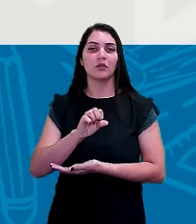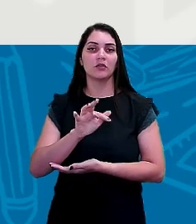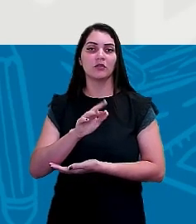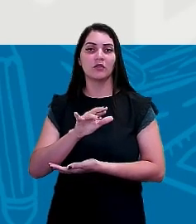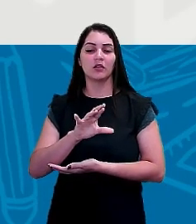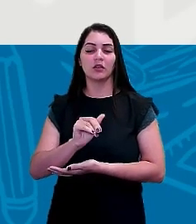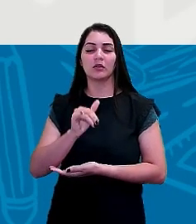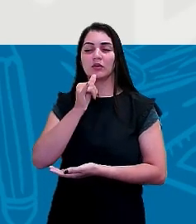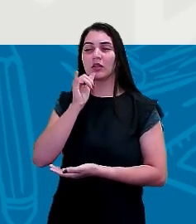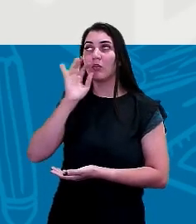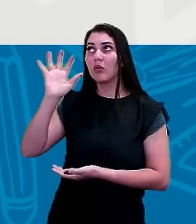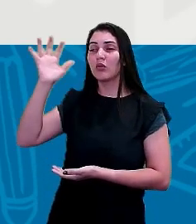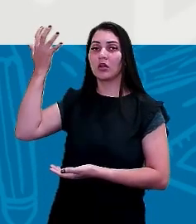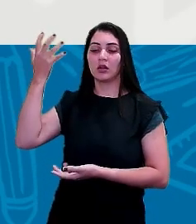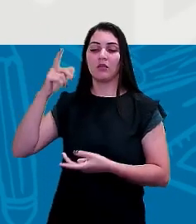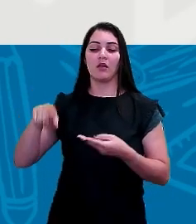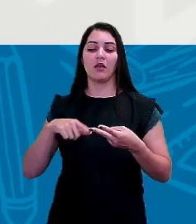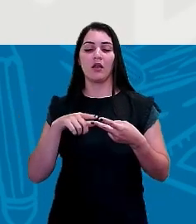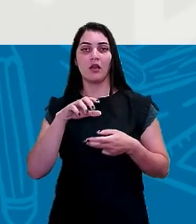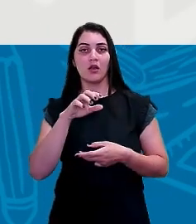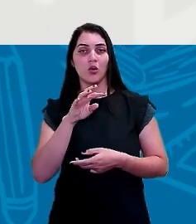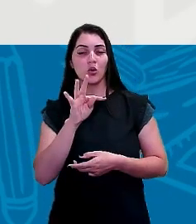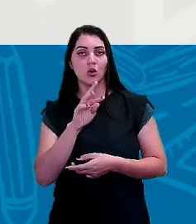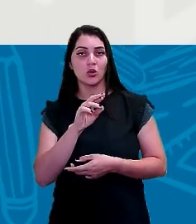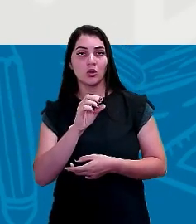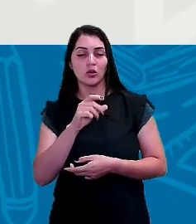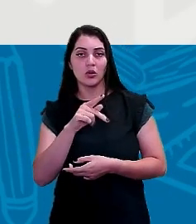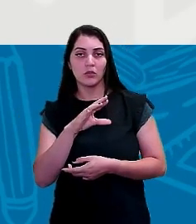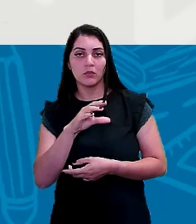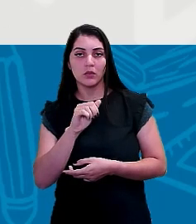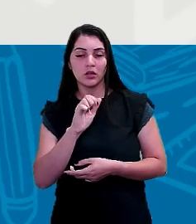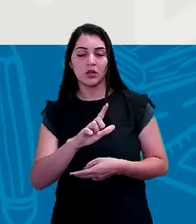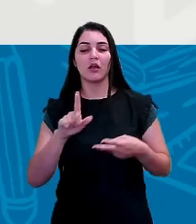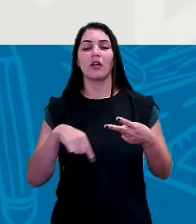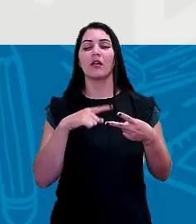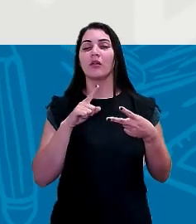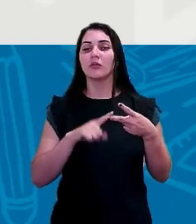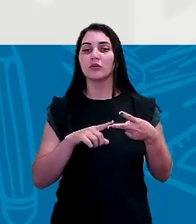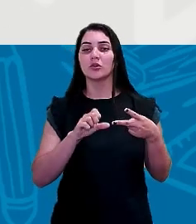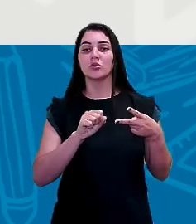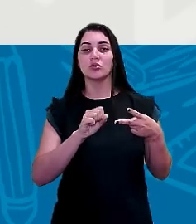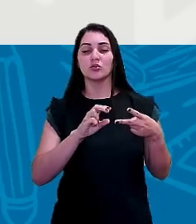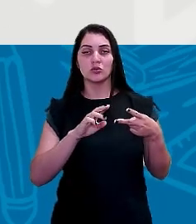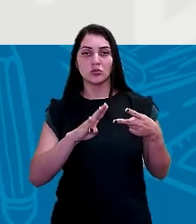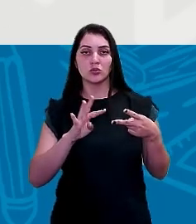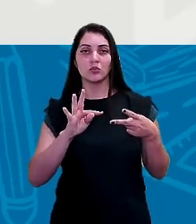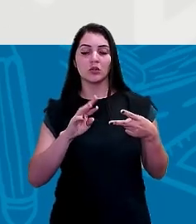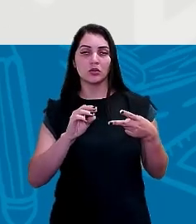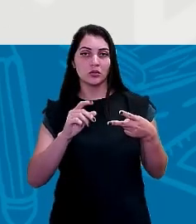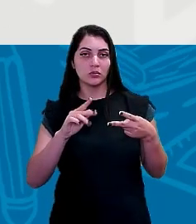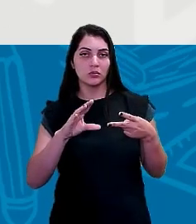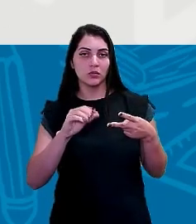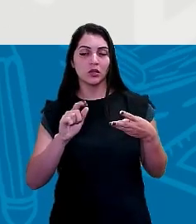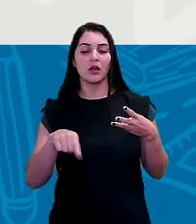vão equatorial, o mediterrâneo, o tropical úmido, o tropical, subtropical, o semiárido,